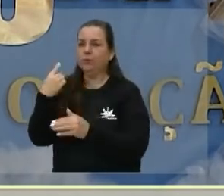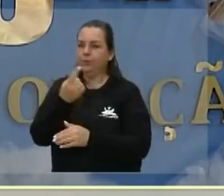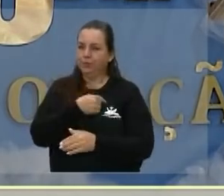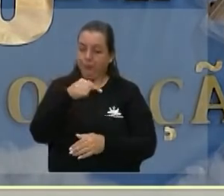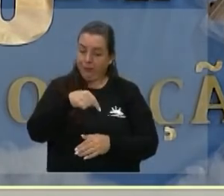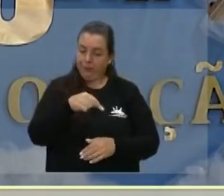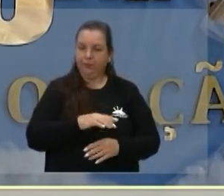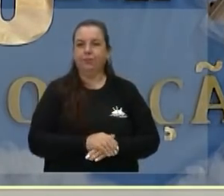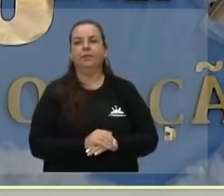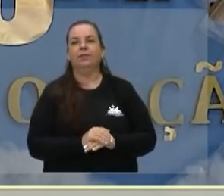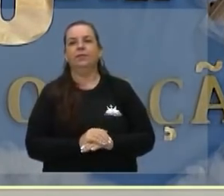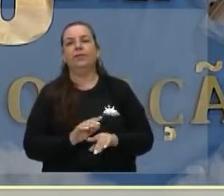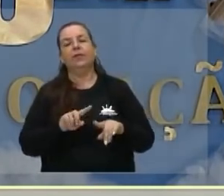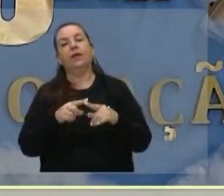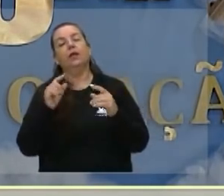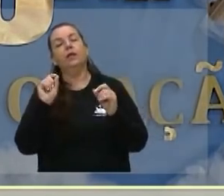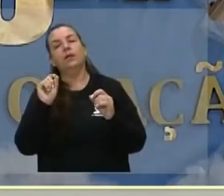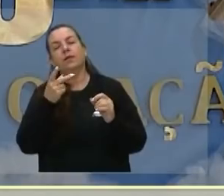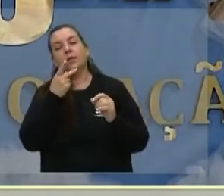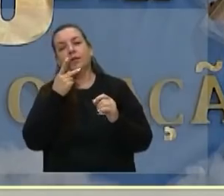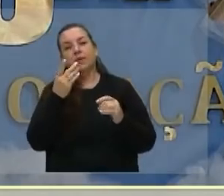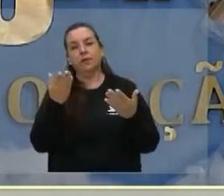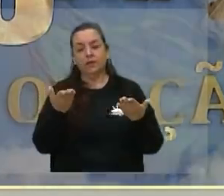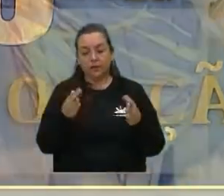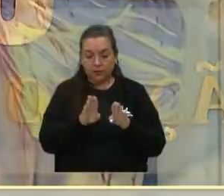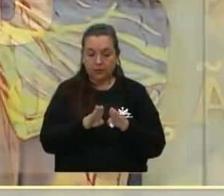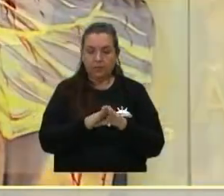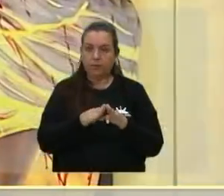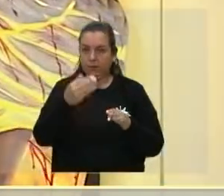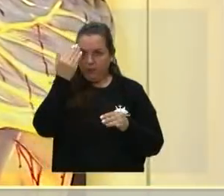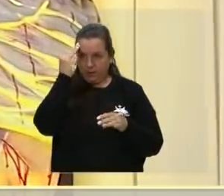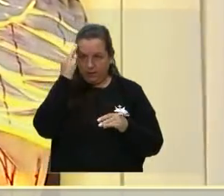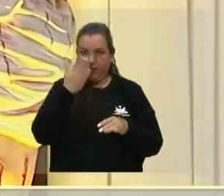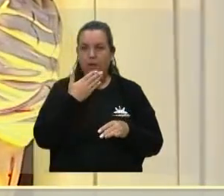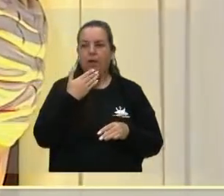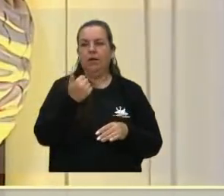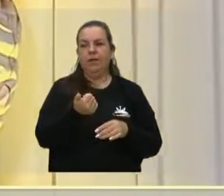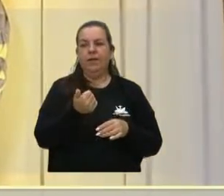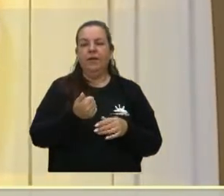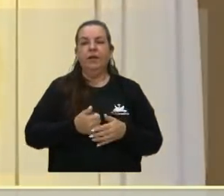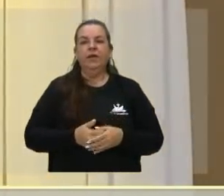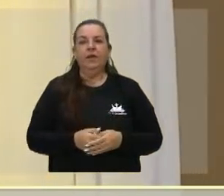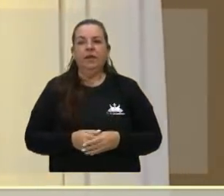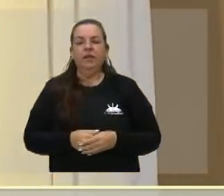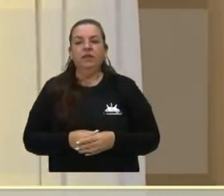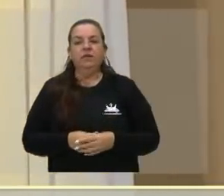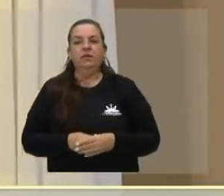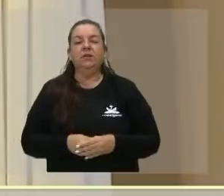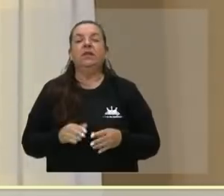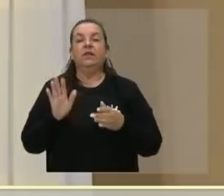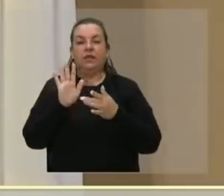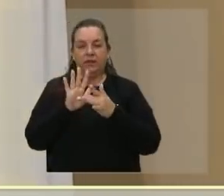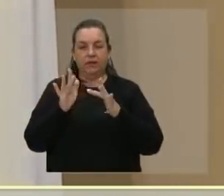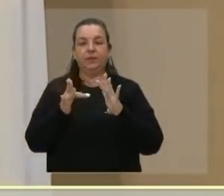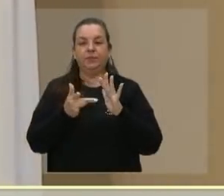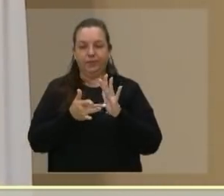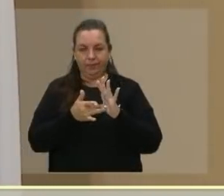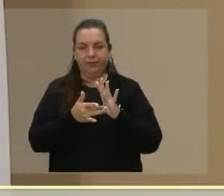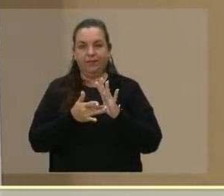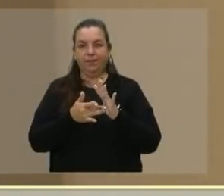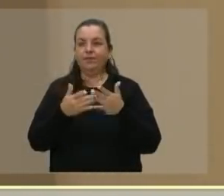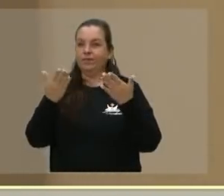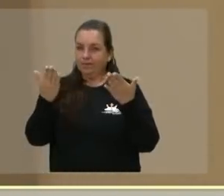mas o que eu falei serve agora para compreender e jesus